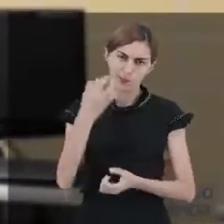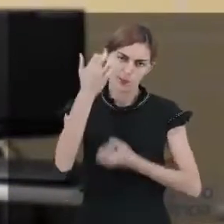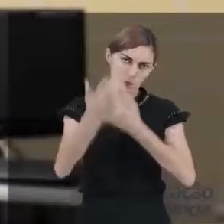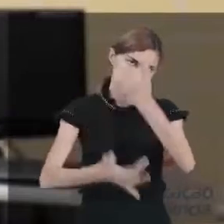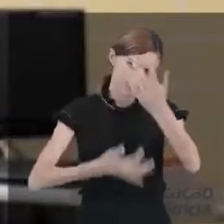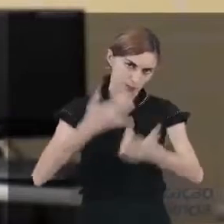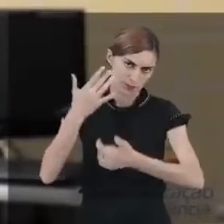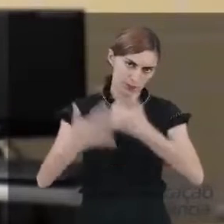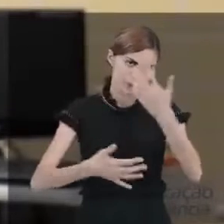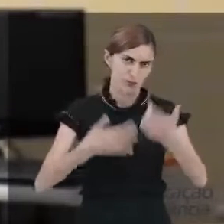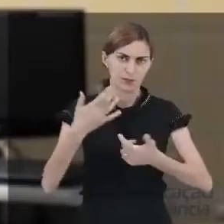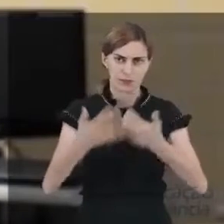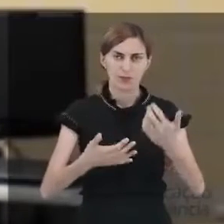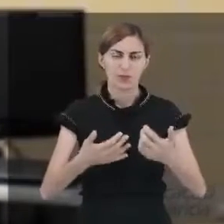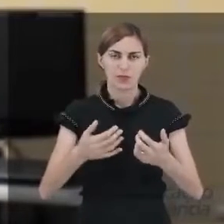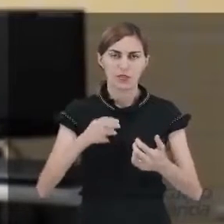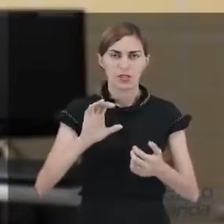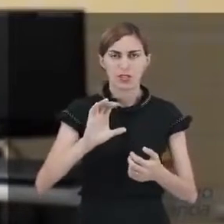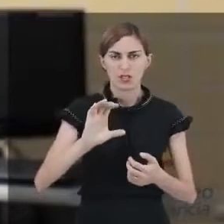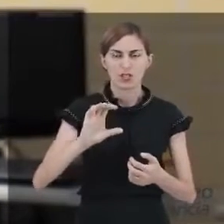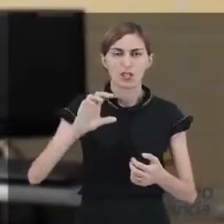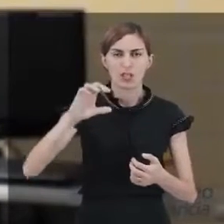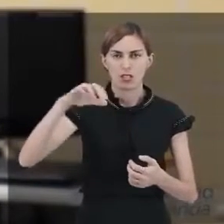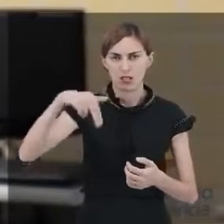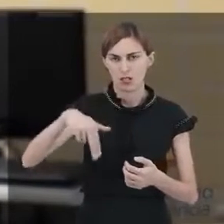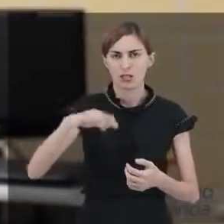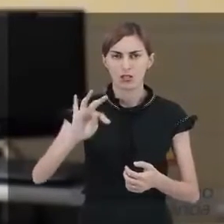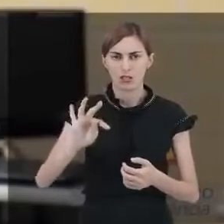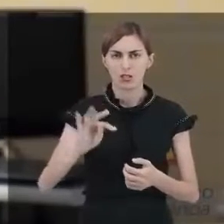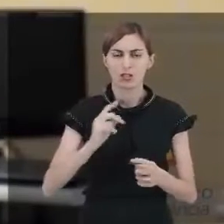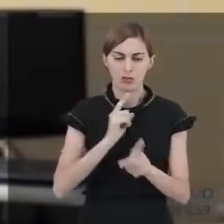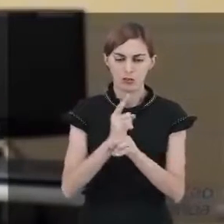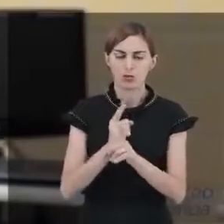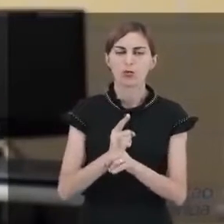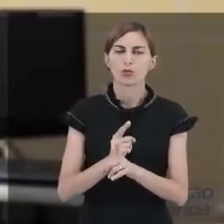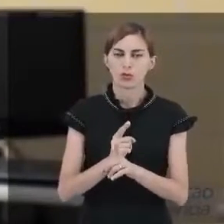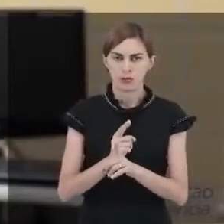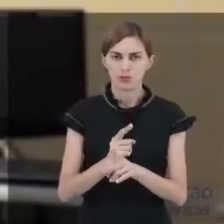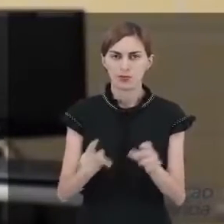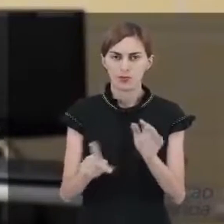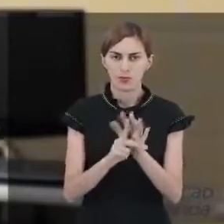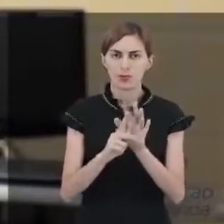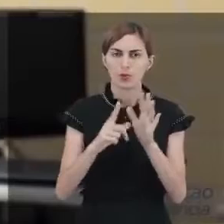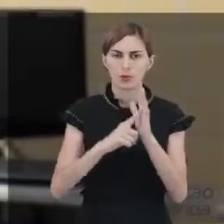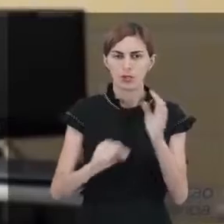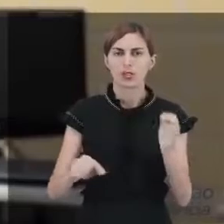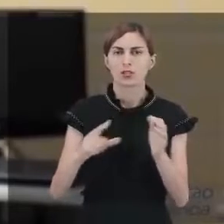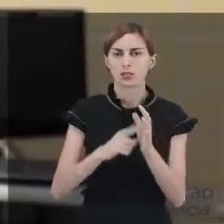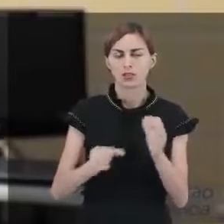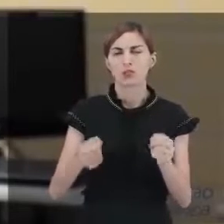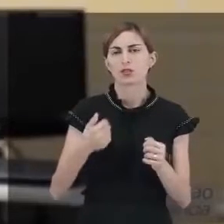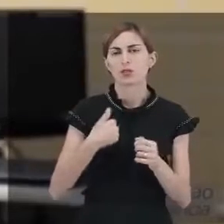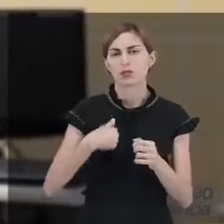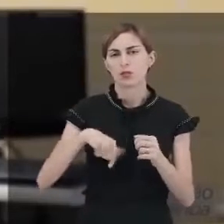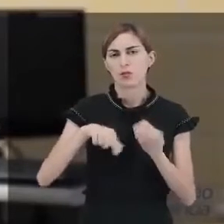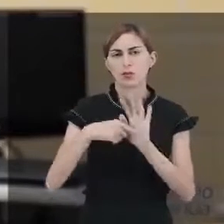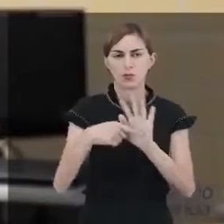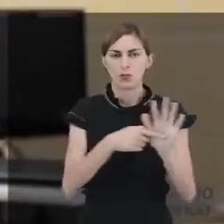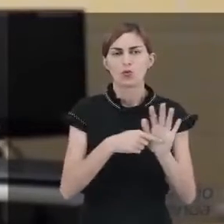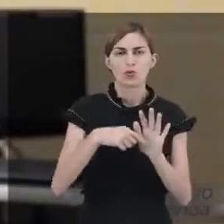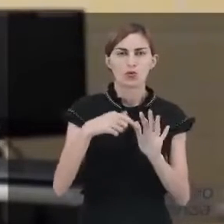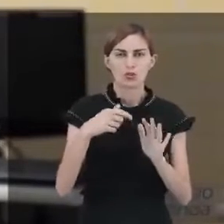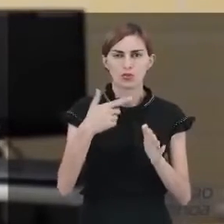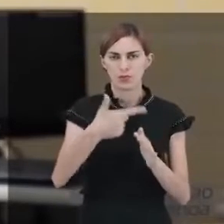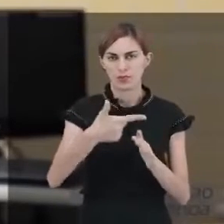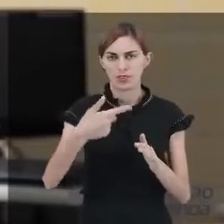incêndios na CLT, nós vamos encontrar especificamente a questão do artigo que remete para a NR